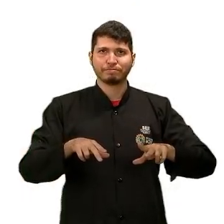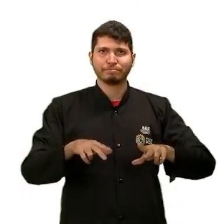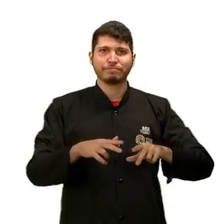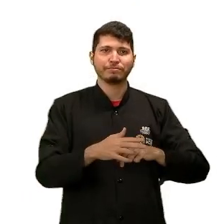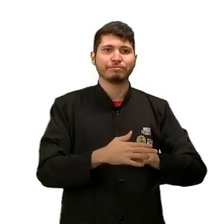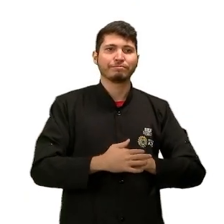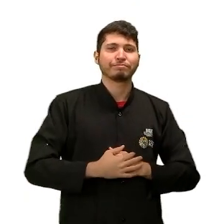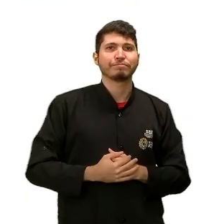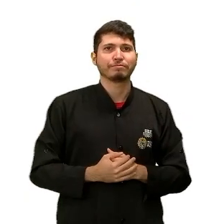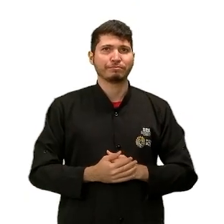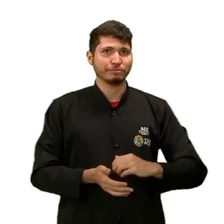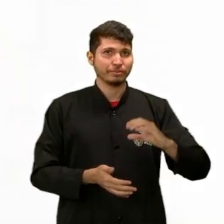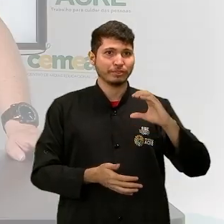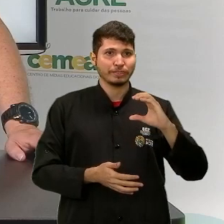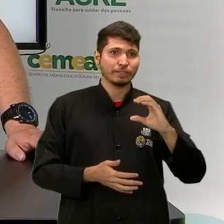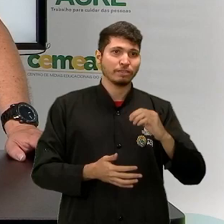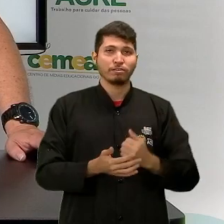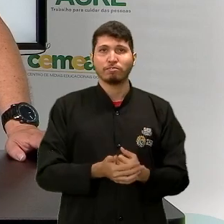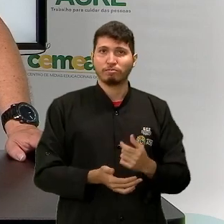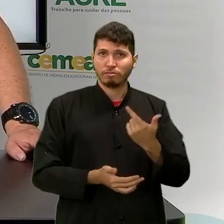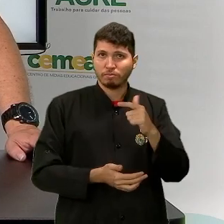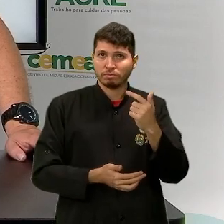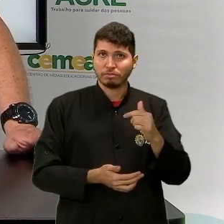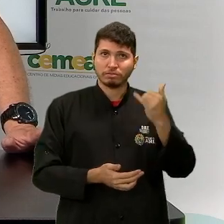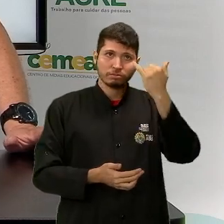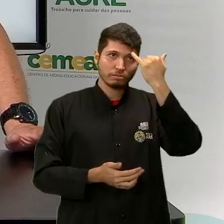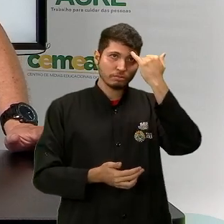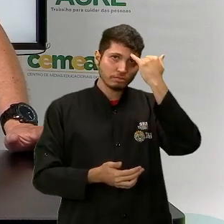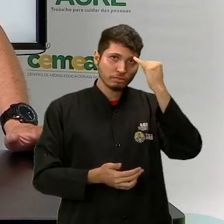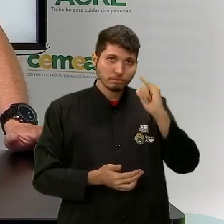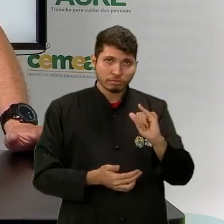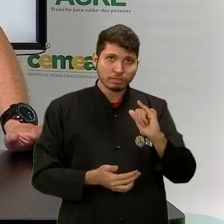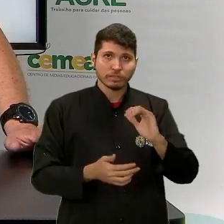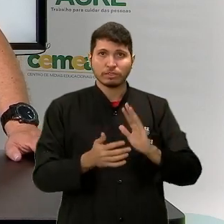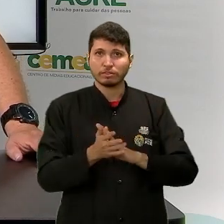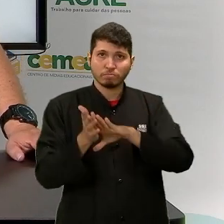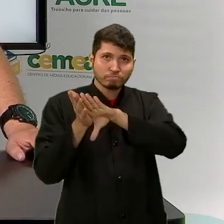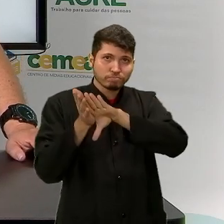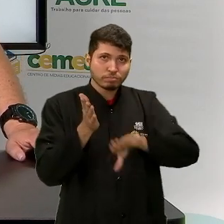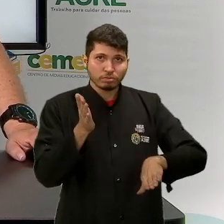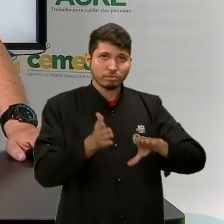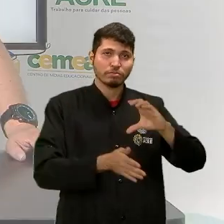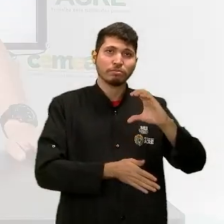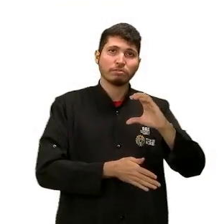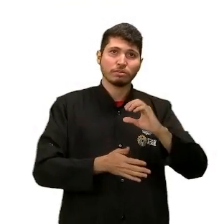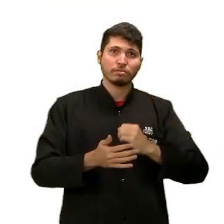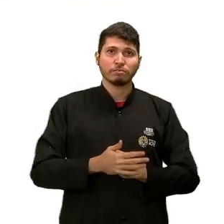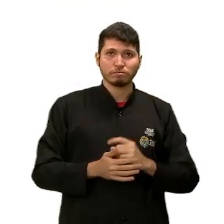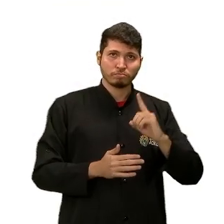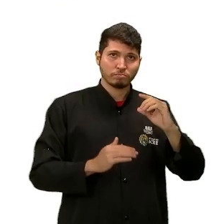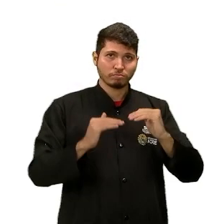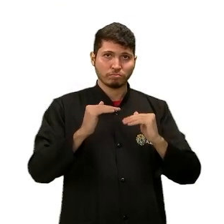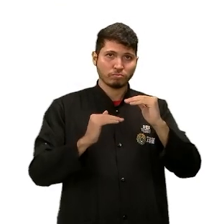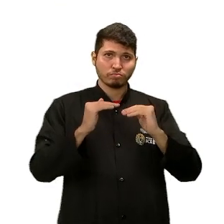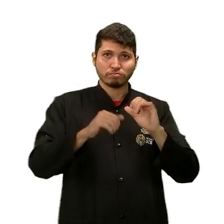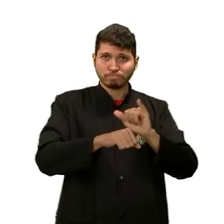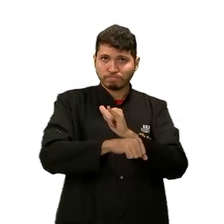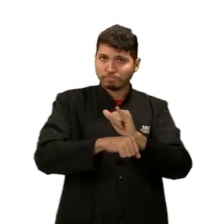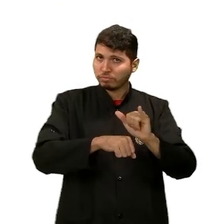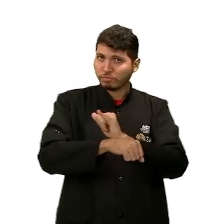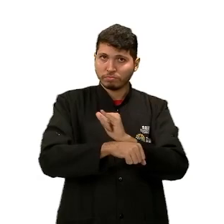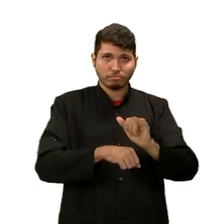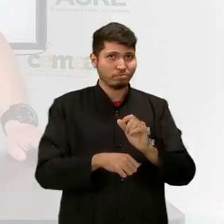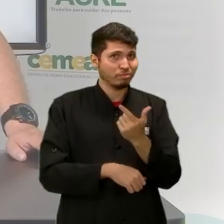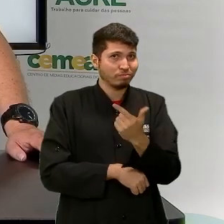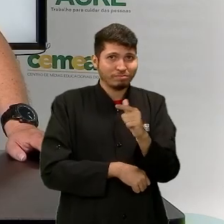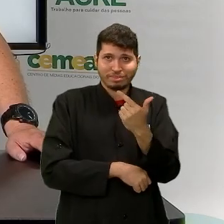consenso multipolar. Não tem consenso multipolar entre esses membros. Então a gente já pode descartar a C. Equilíbrio estratégico. Também não